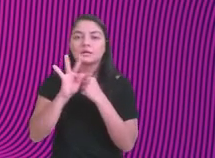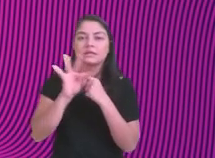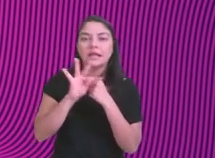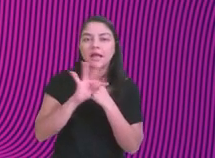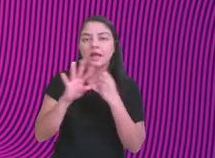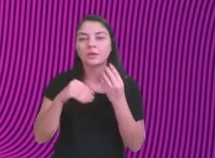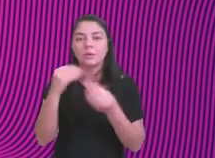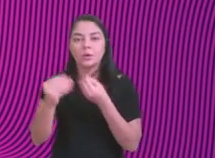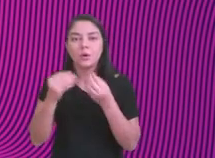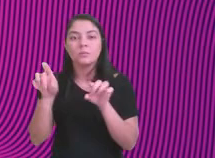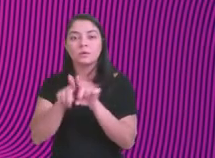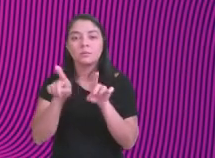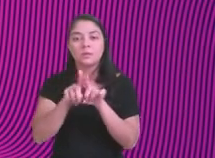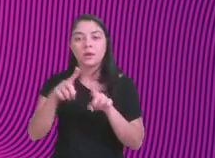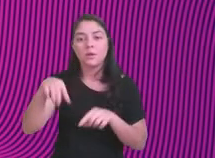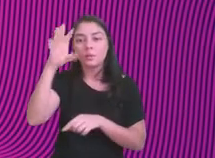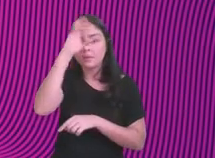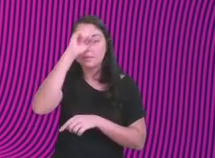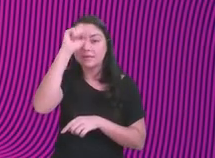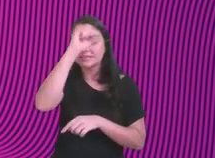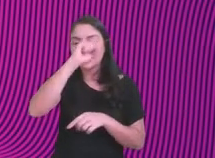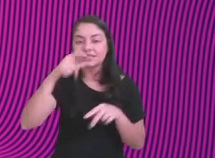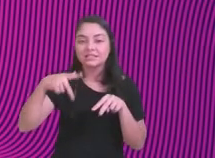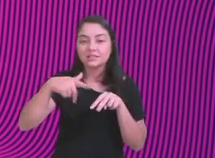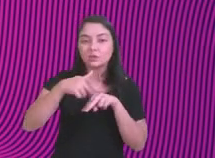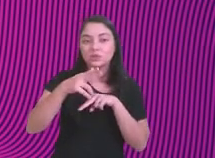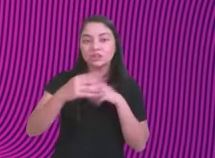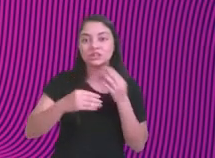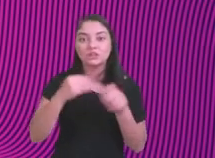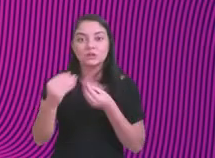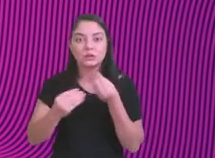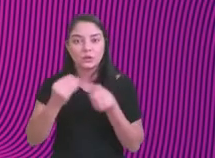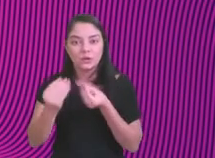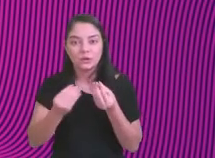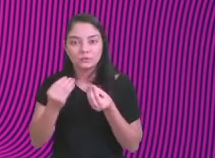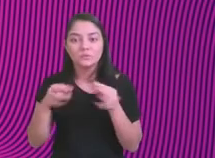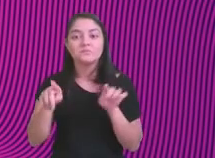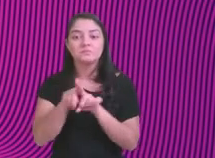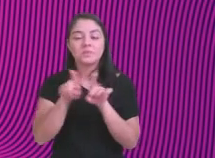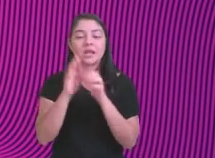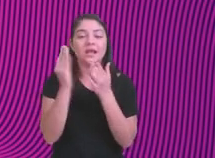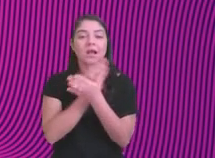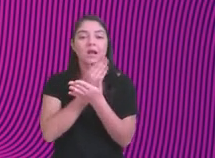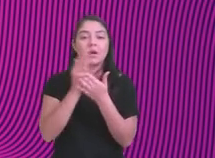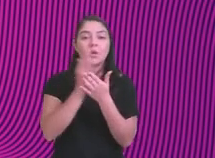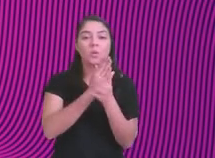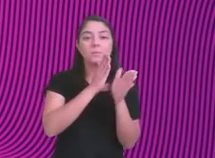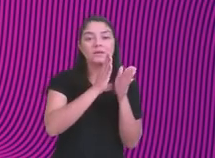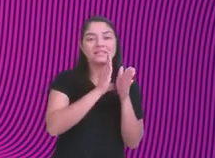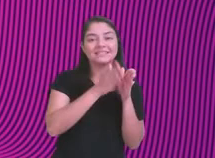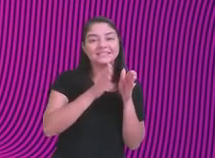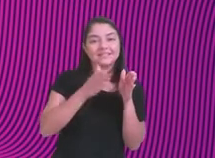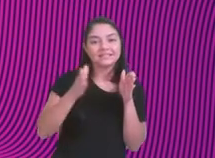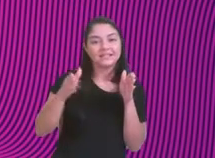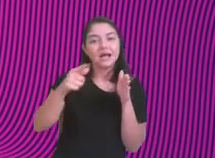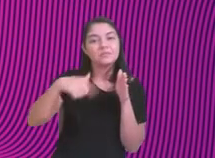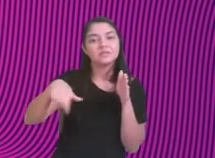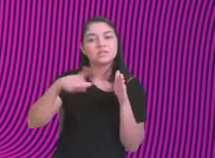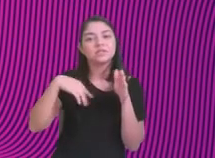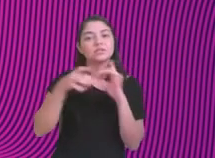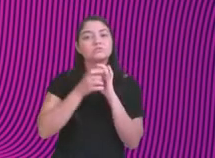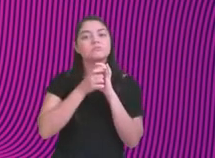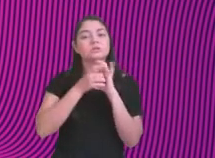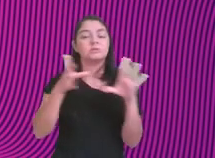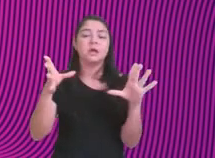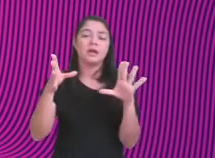está relacionado em etapas. Algumas etapas a gente deixa o indivíduo fazer, outras